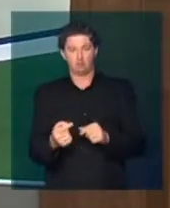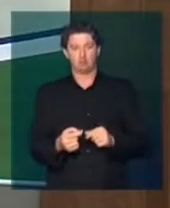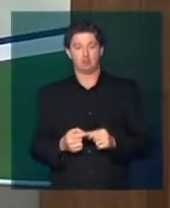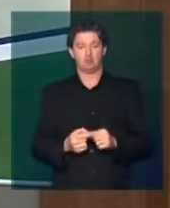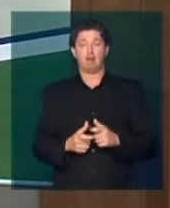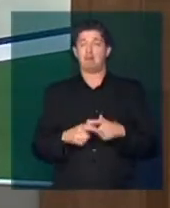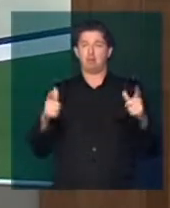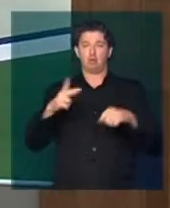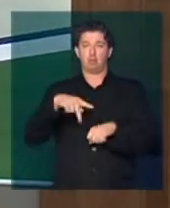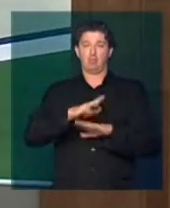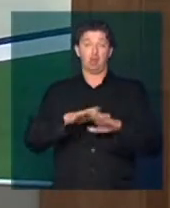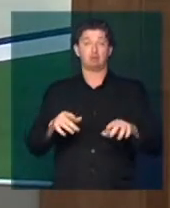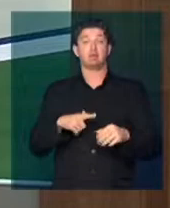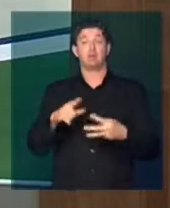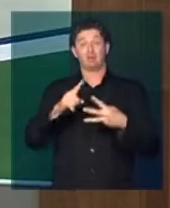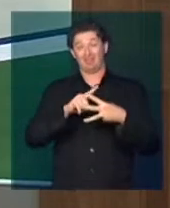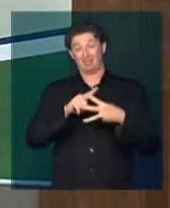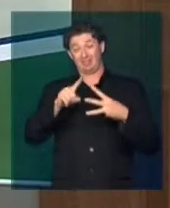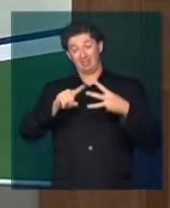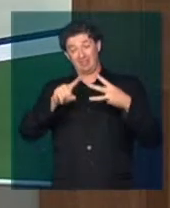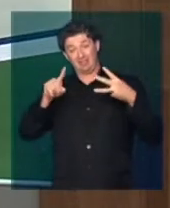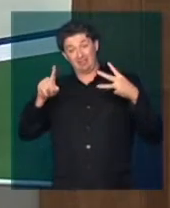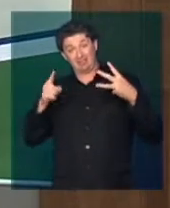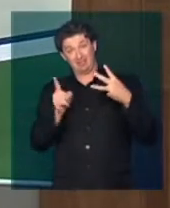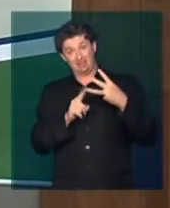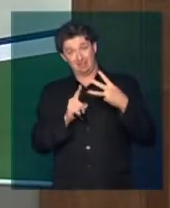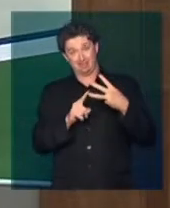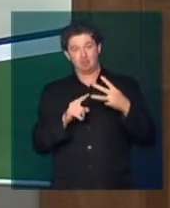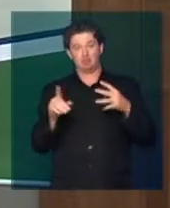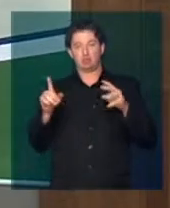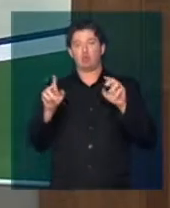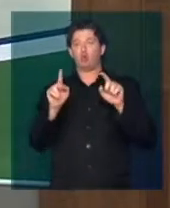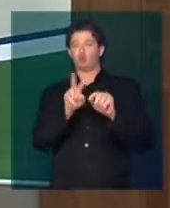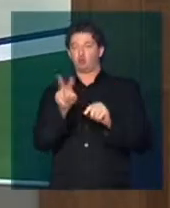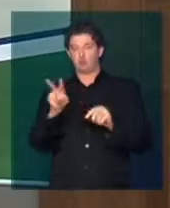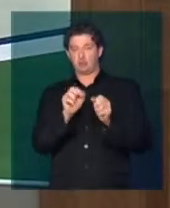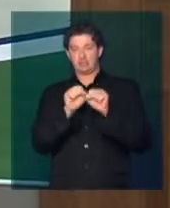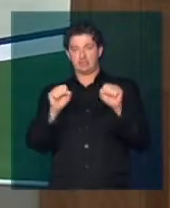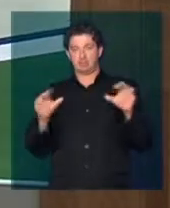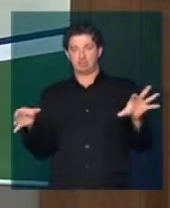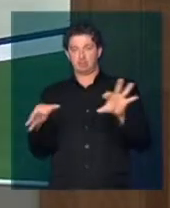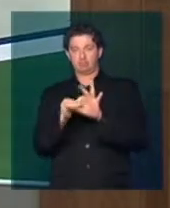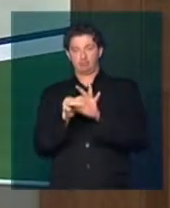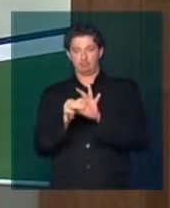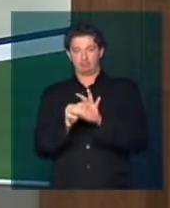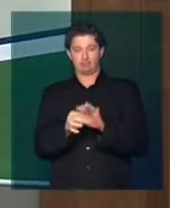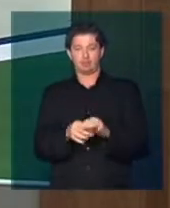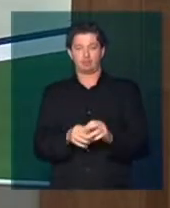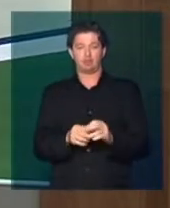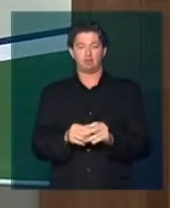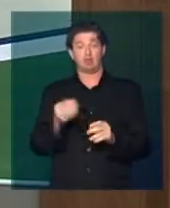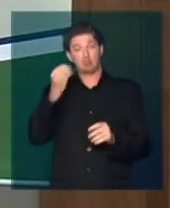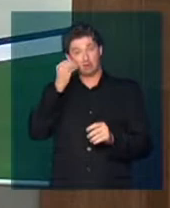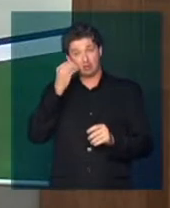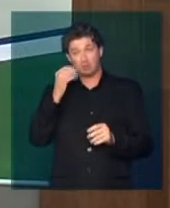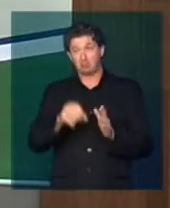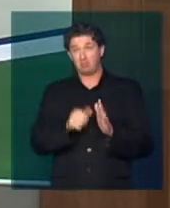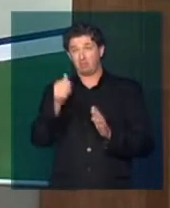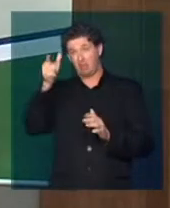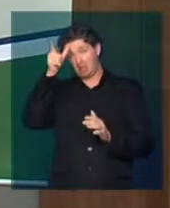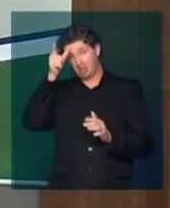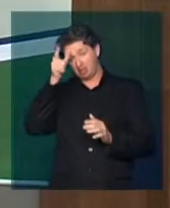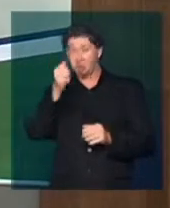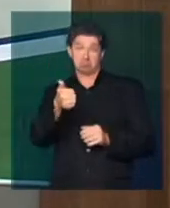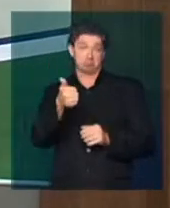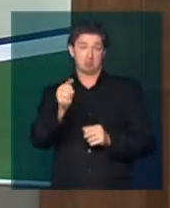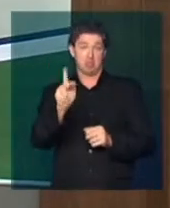que adotam. E há uma terceira via, que é a conjunção dos dois sistemas, que foi experimentado pela primeira vez na Alemanha, que